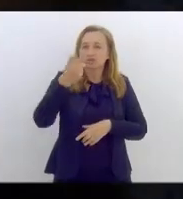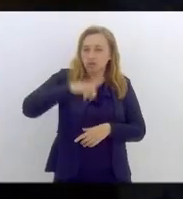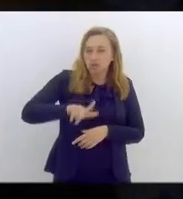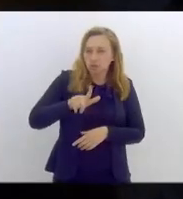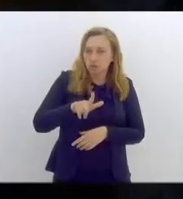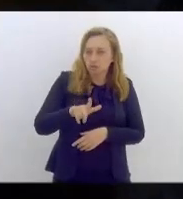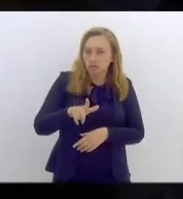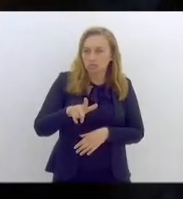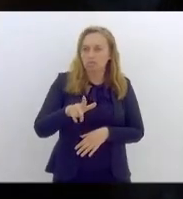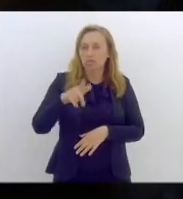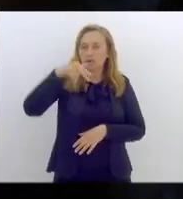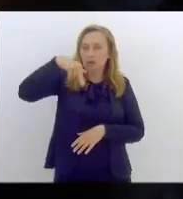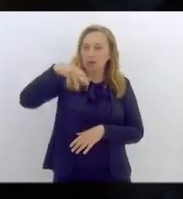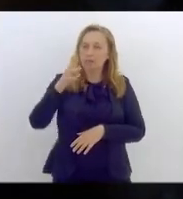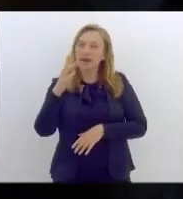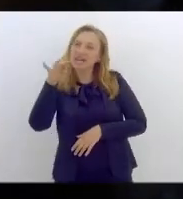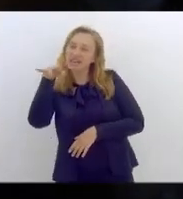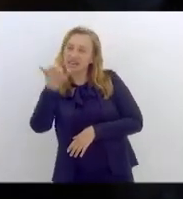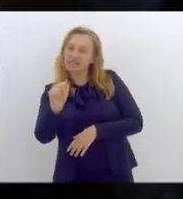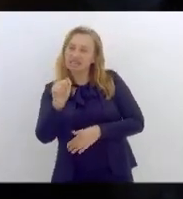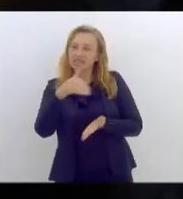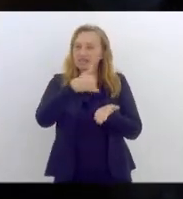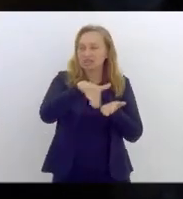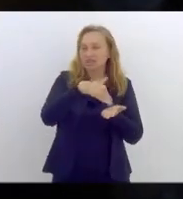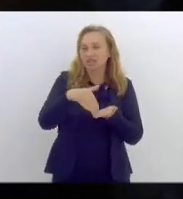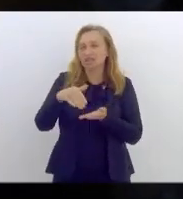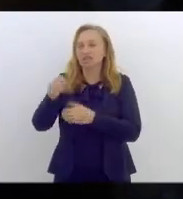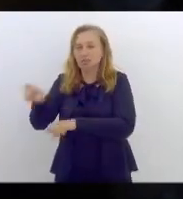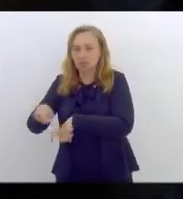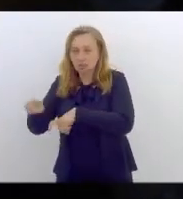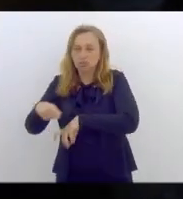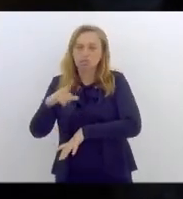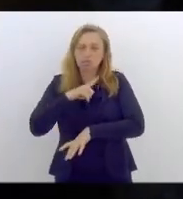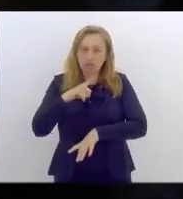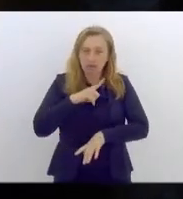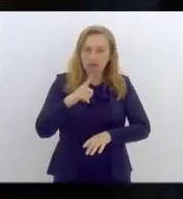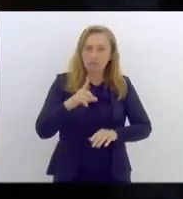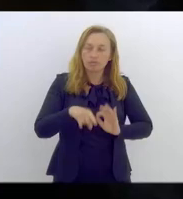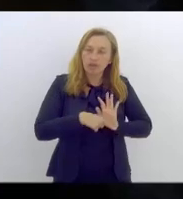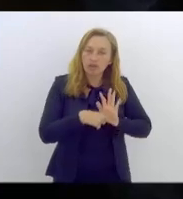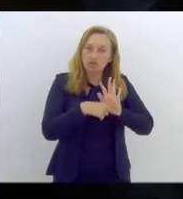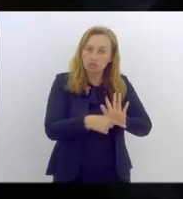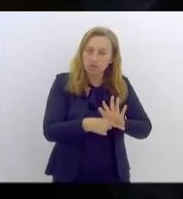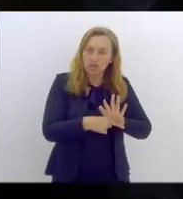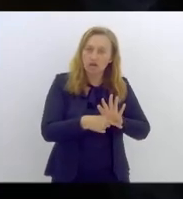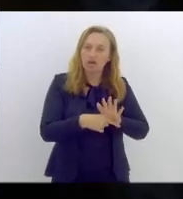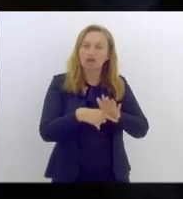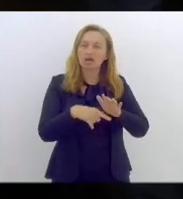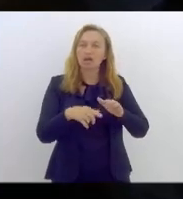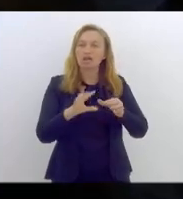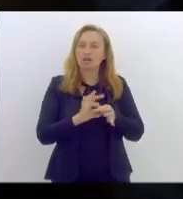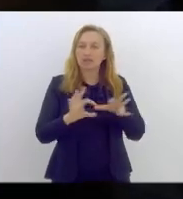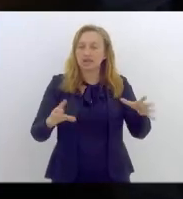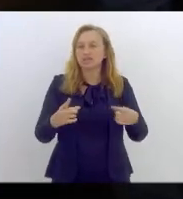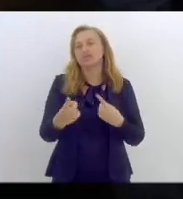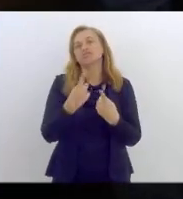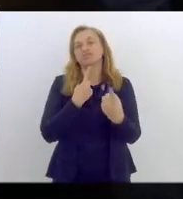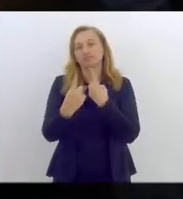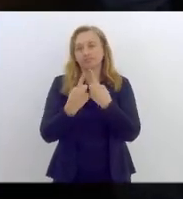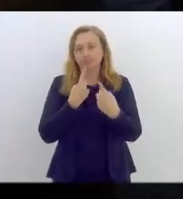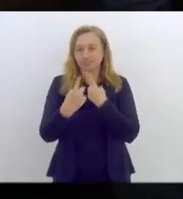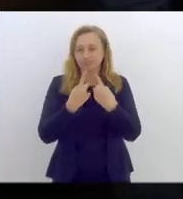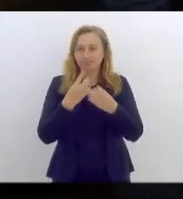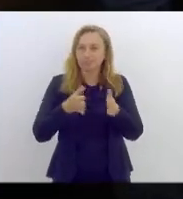com as máquinas que a secretaria de agricultura tem para desobstruir essas estradas que dão acesso